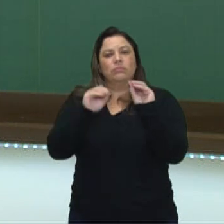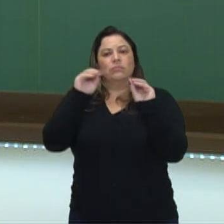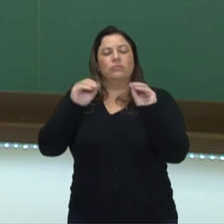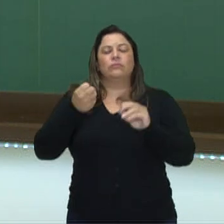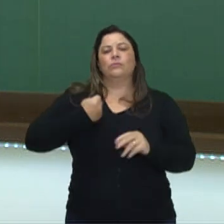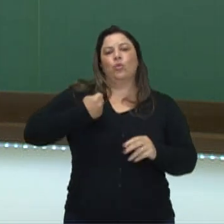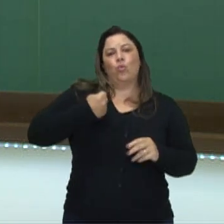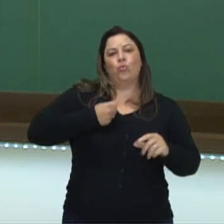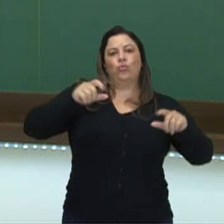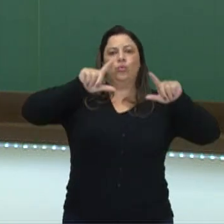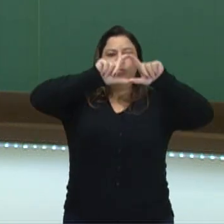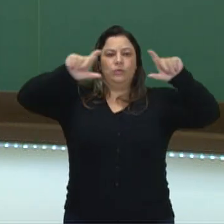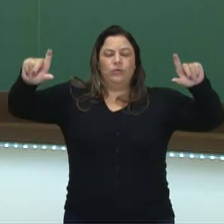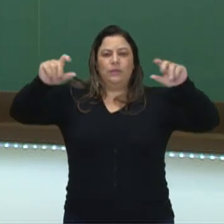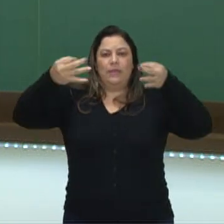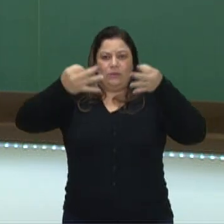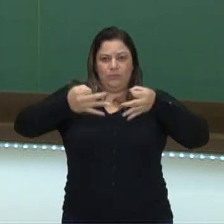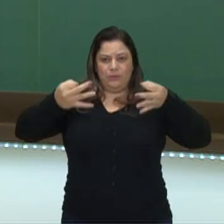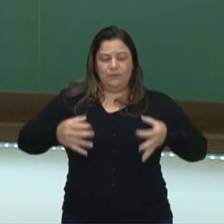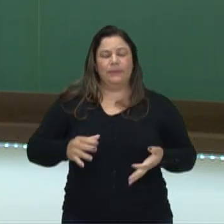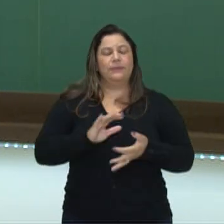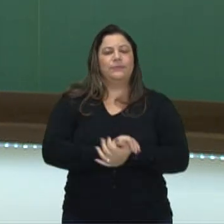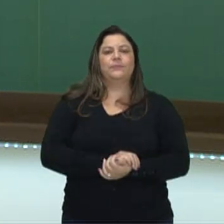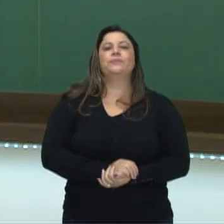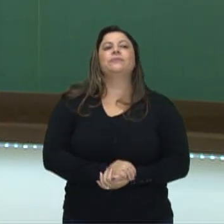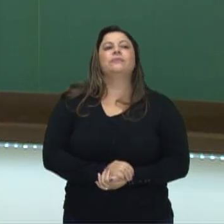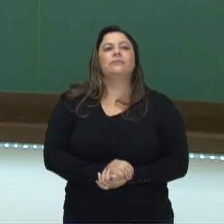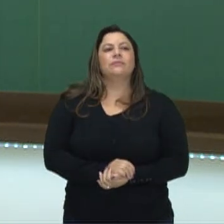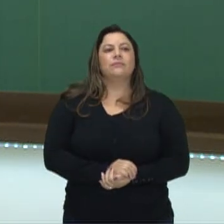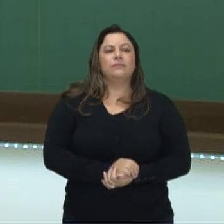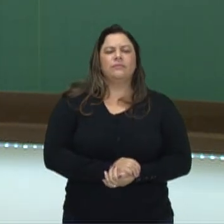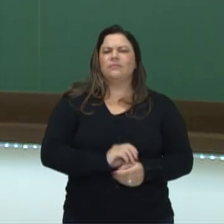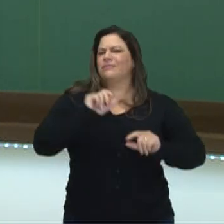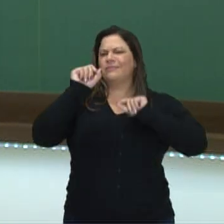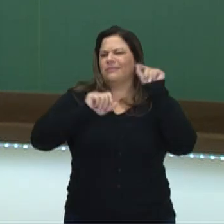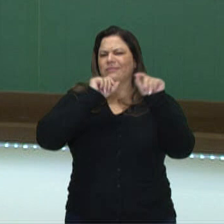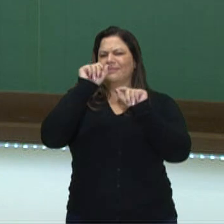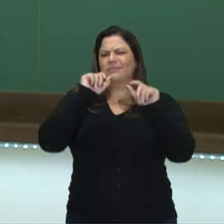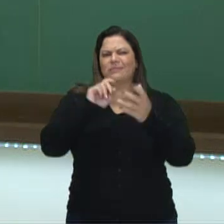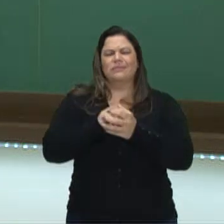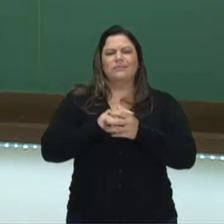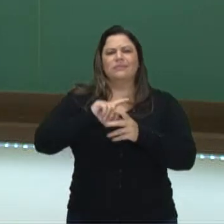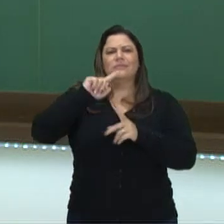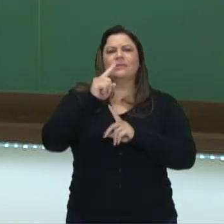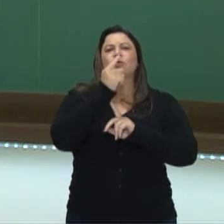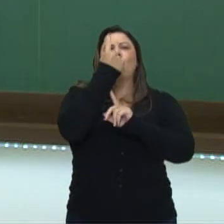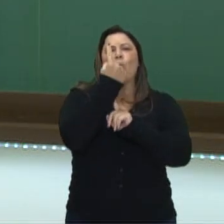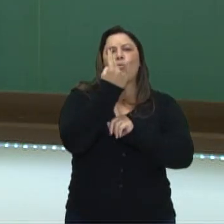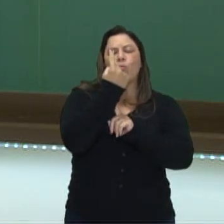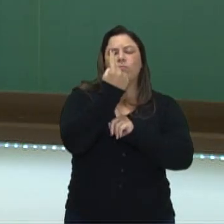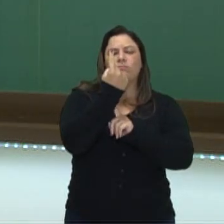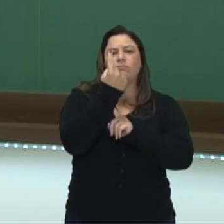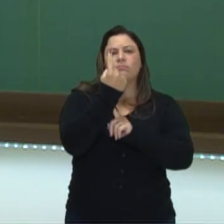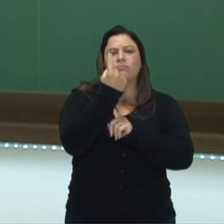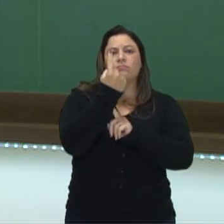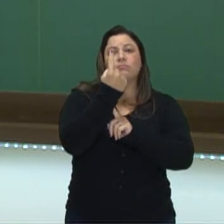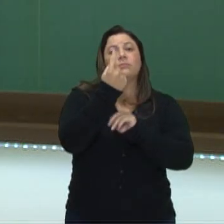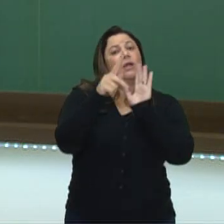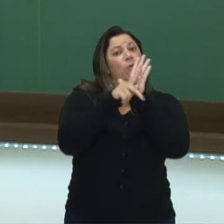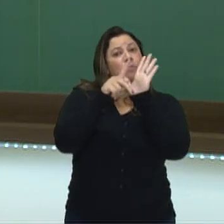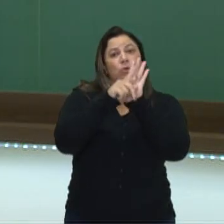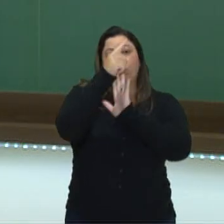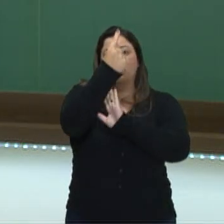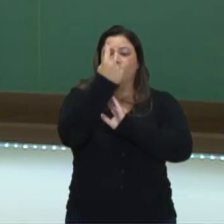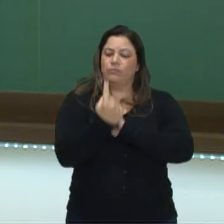tá? Então olha lá. Quem que é o quadrado perfeito que está relacionado com 1? É o próprio 1. Por